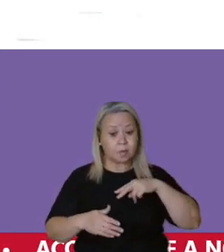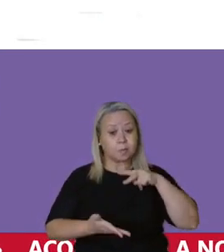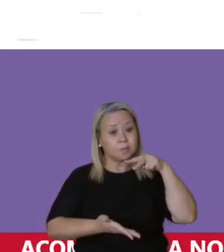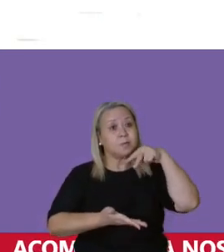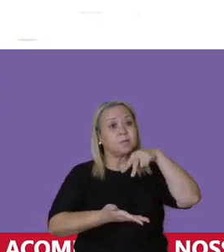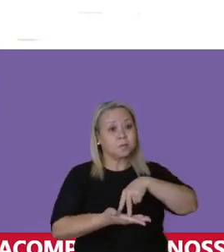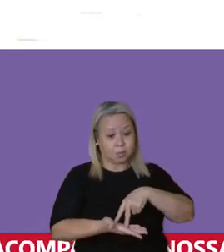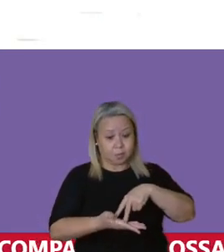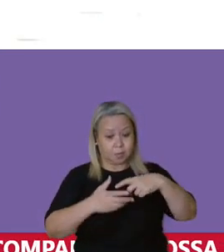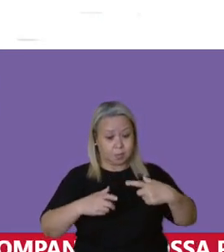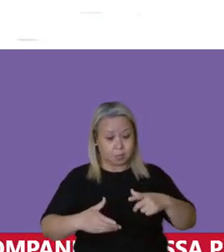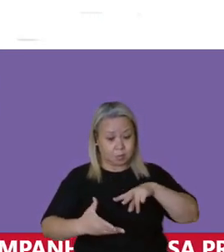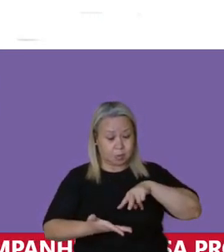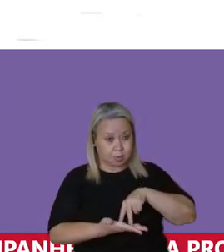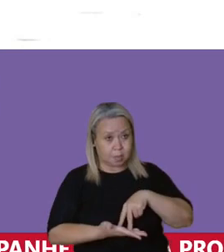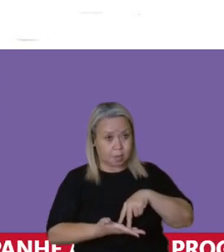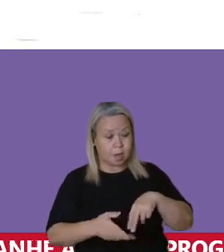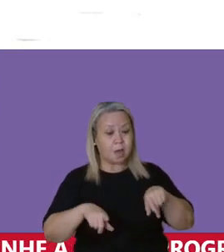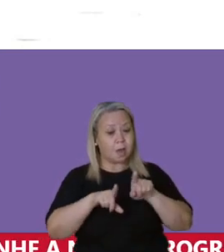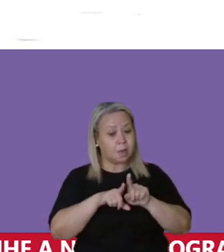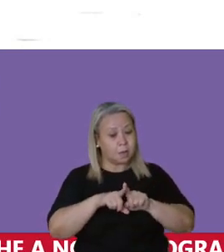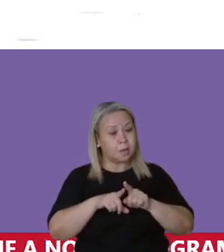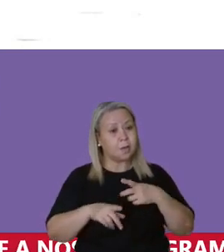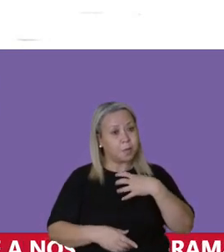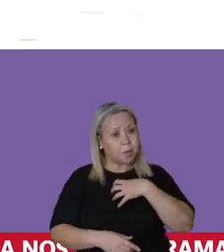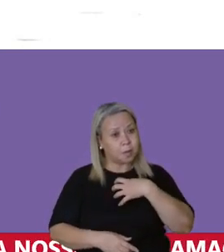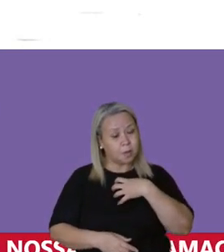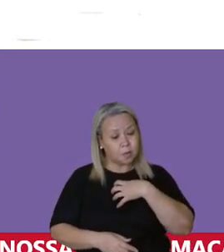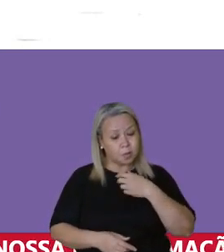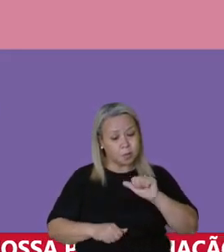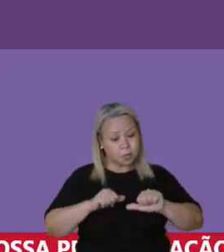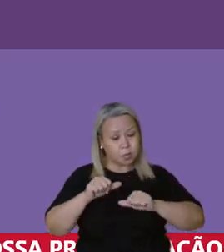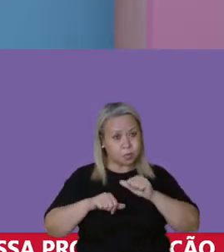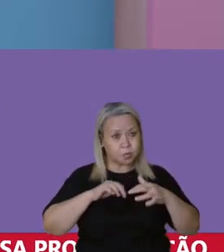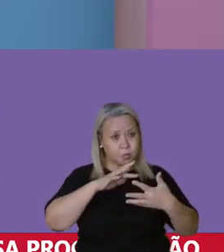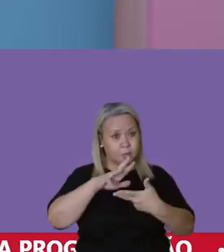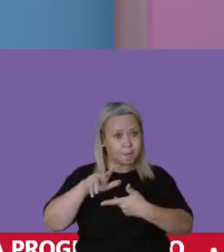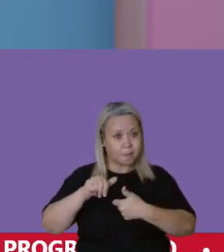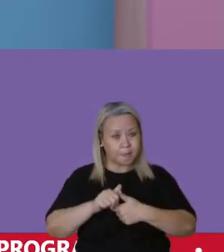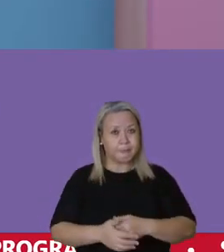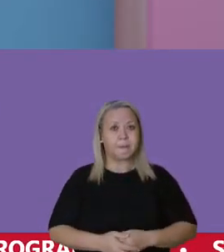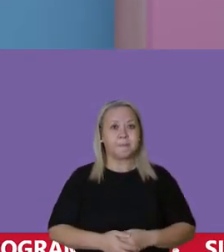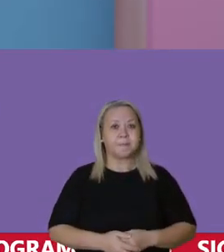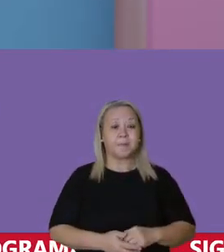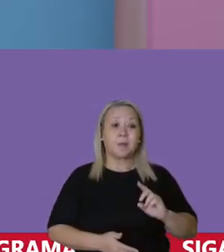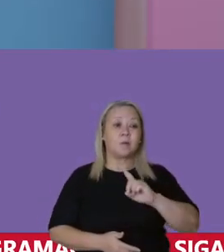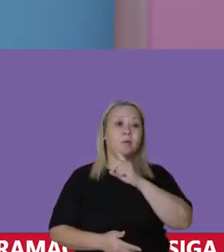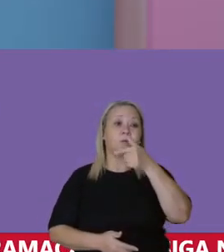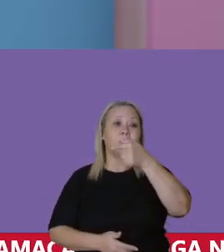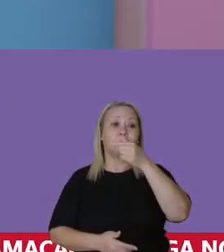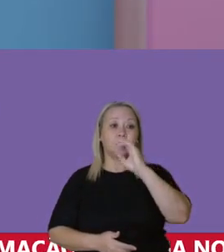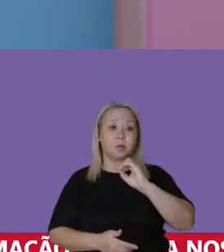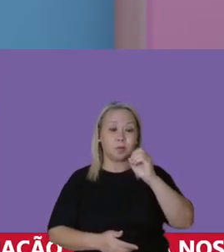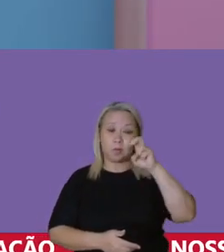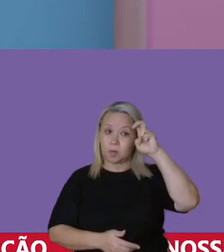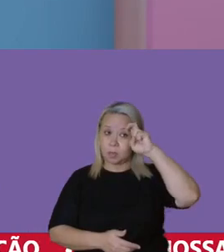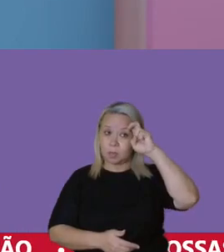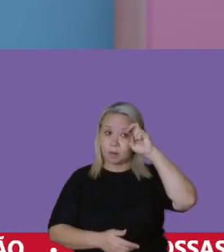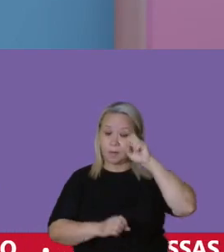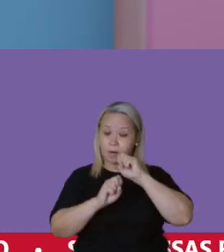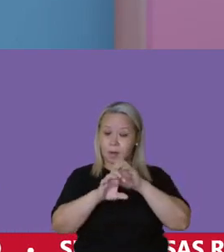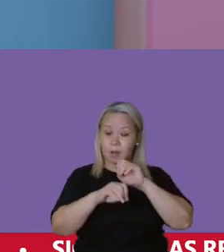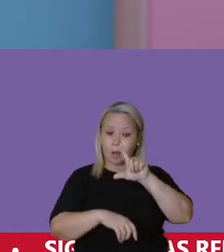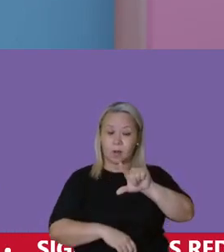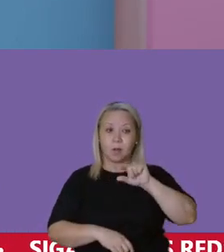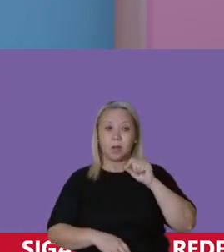condições para que também a gente esteja para poder mudar esse planeta. Para o dia 7 de outubro, quinta-feira, a aula